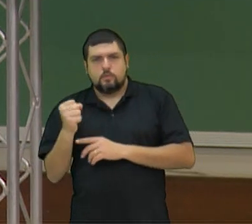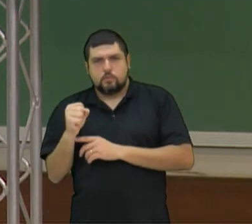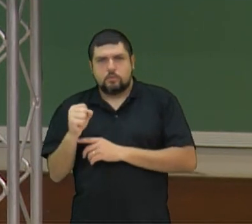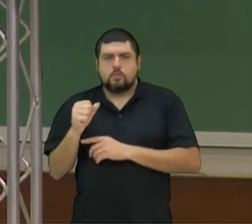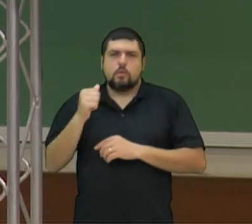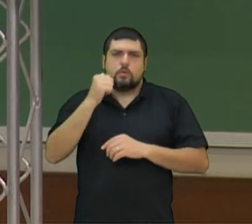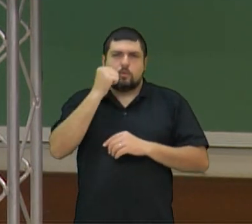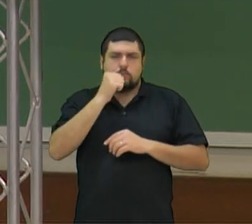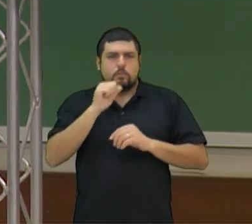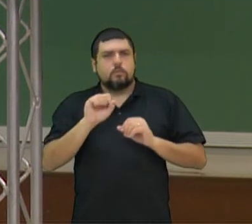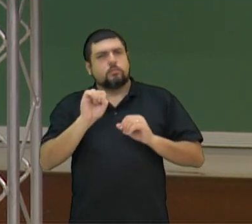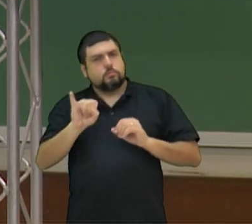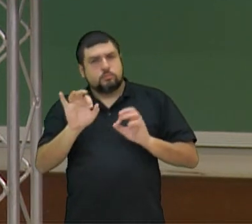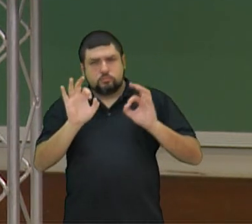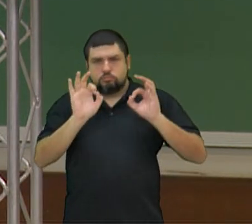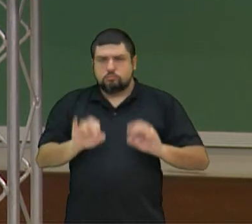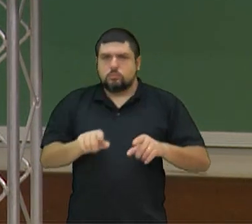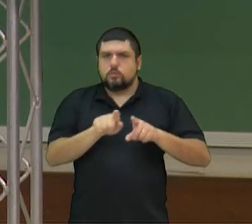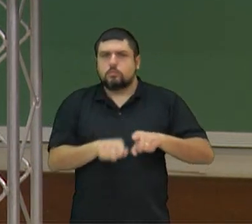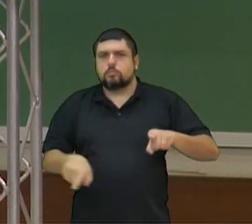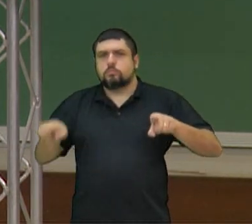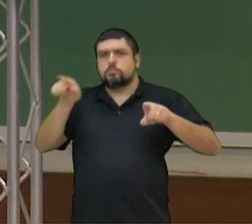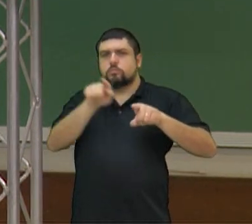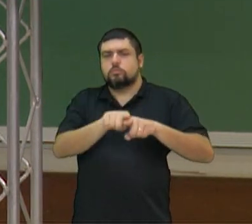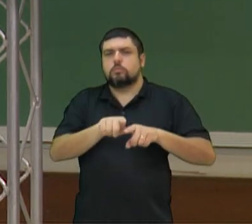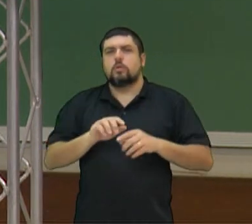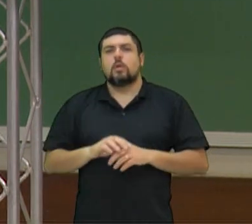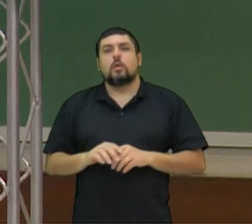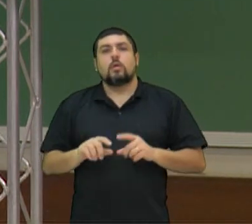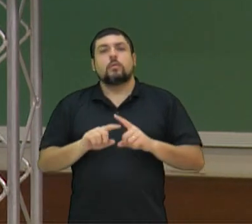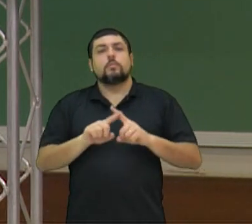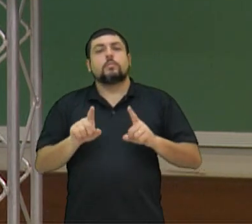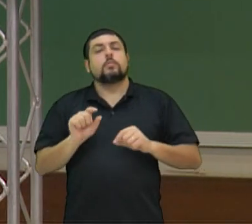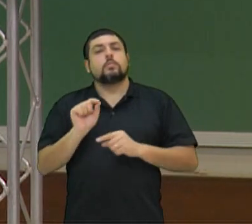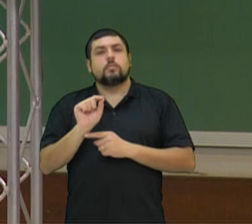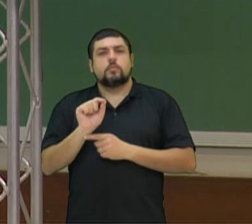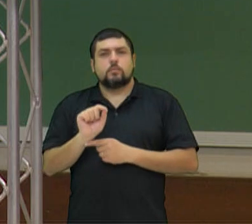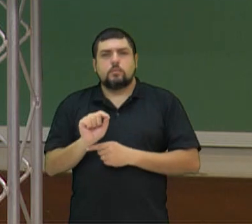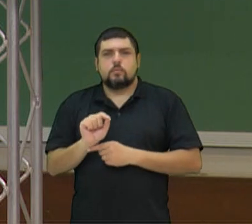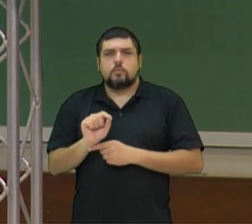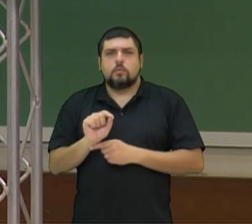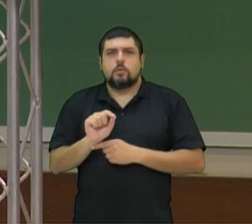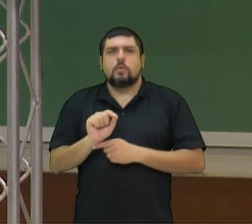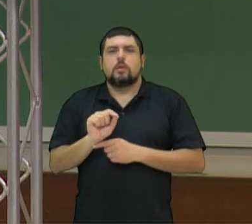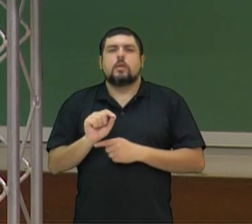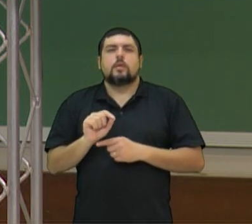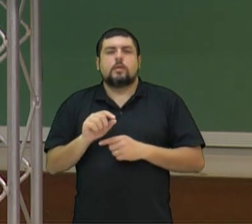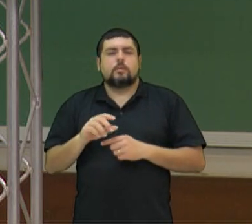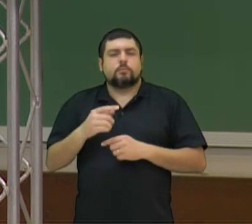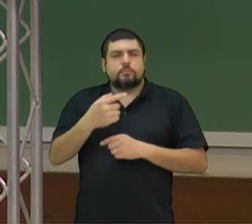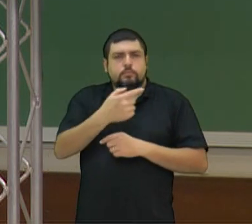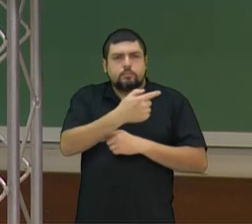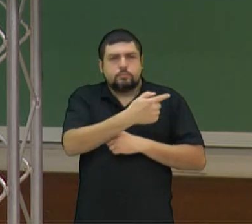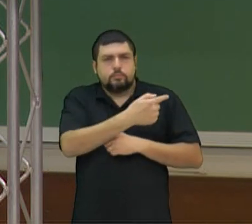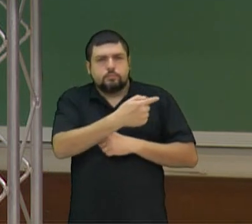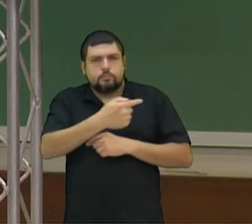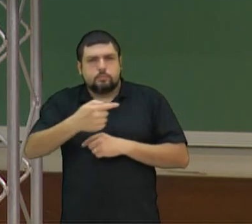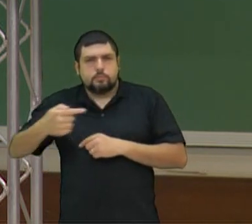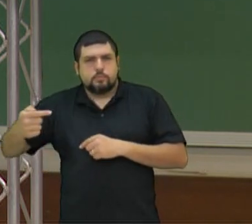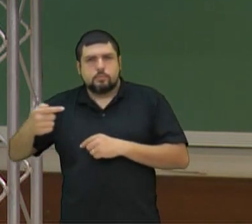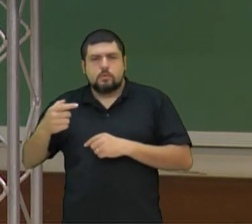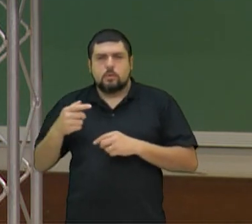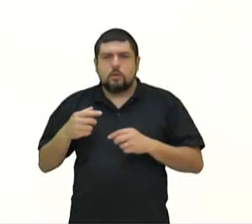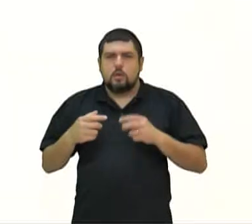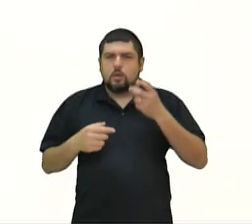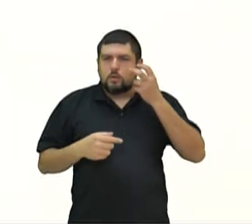pode ser casos de 30 dias, mas basicamente, né, considera-se que esses 7 dias aqui de menstruação, de 5 a